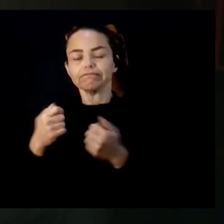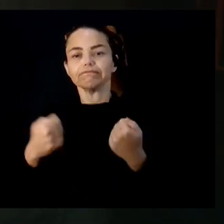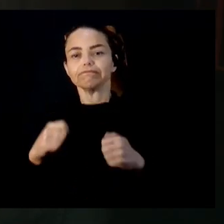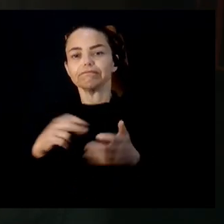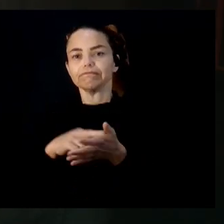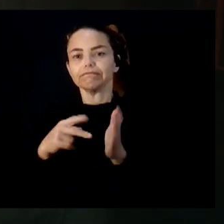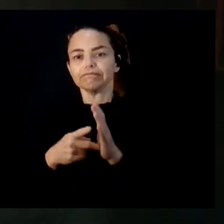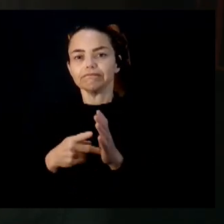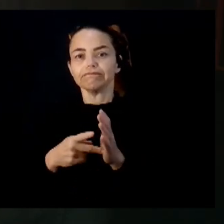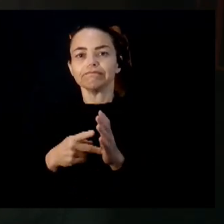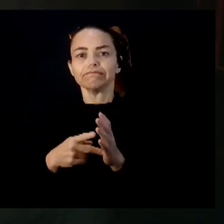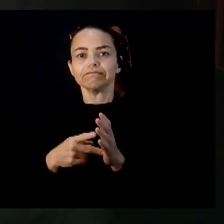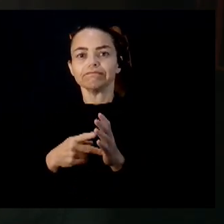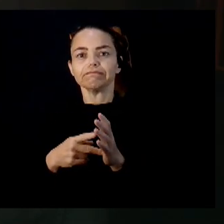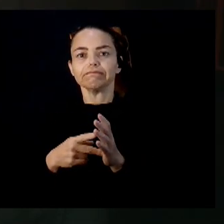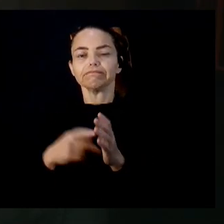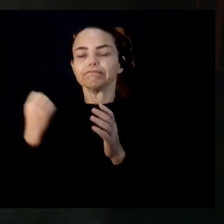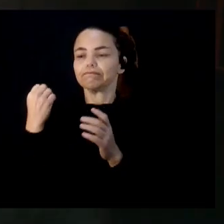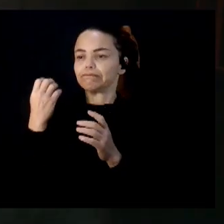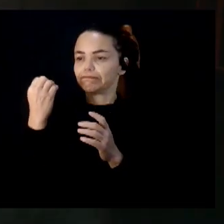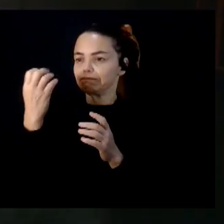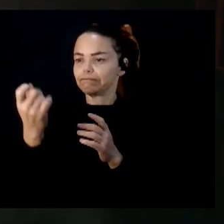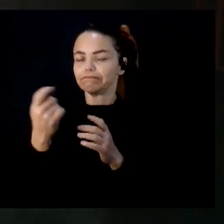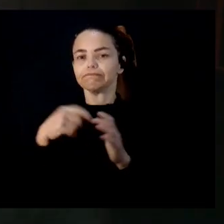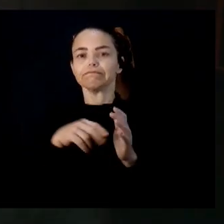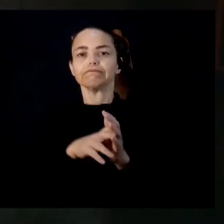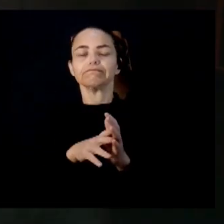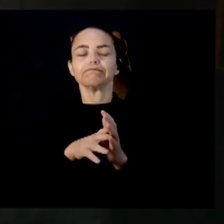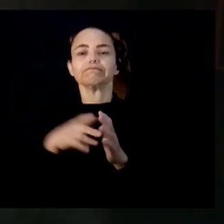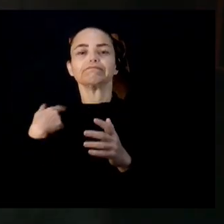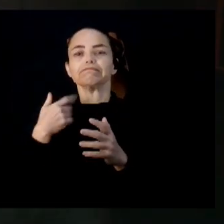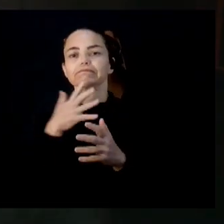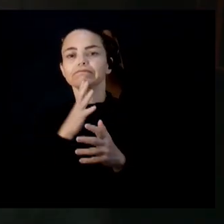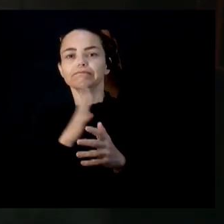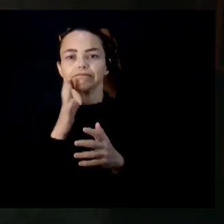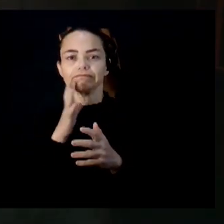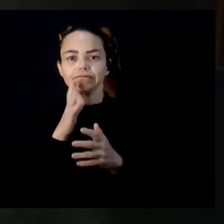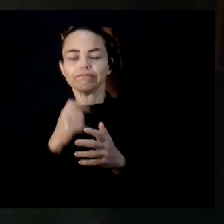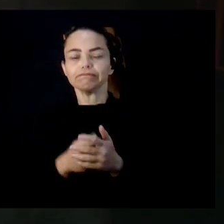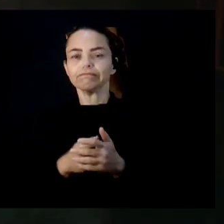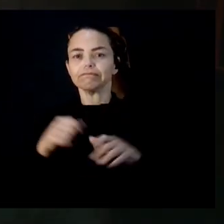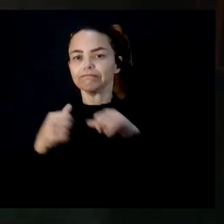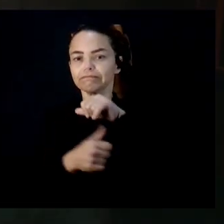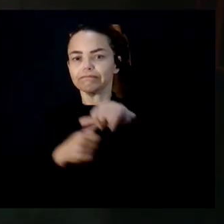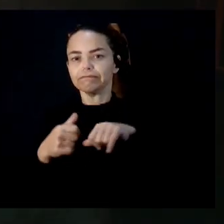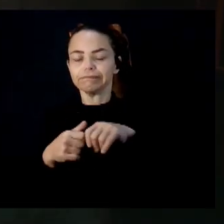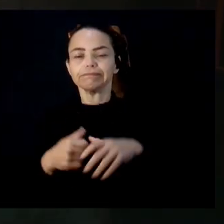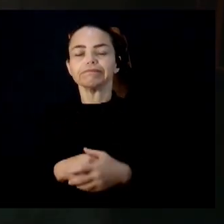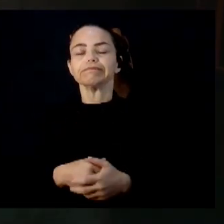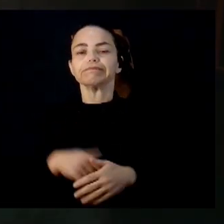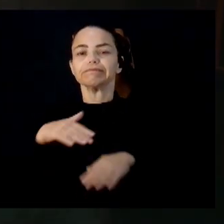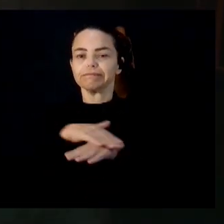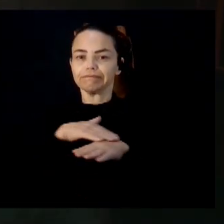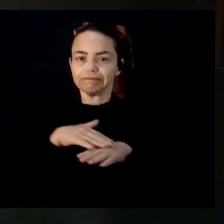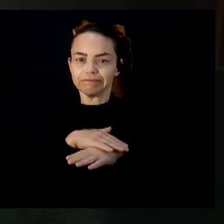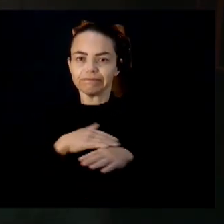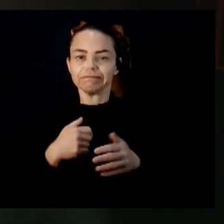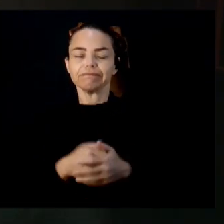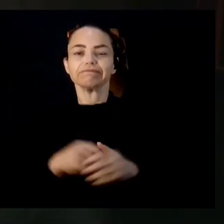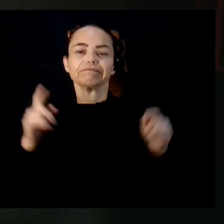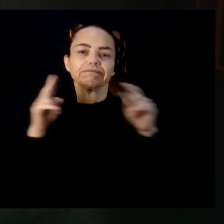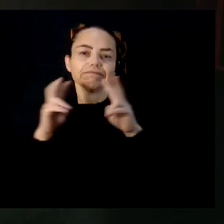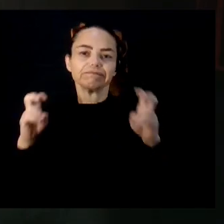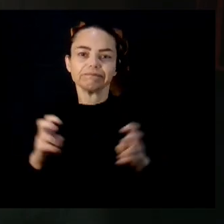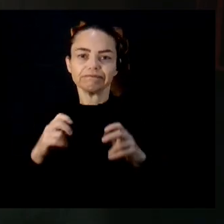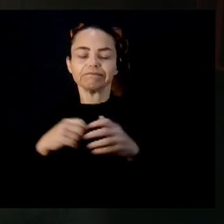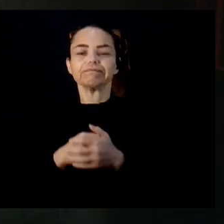fazer grandes viagens, programas sofisticados ou grandes mudanças? Para conversar sobre este tema,